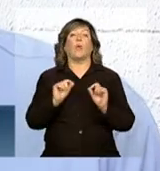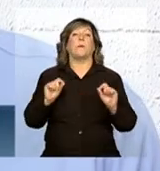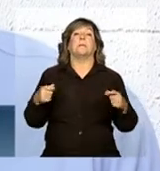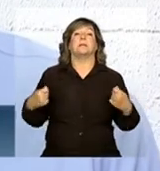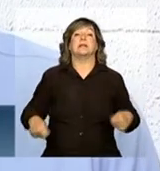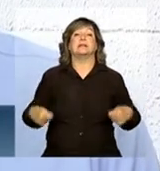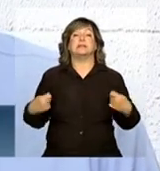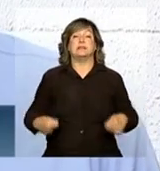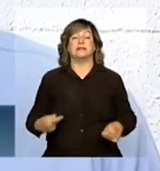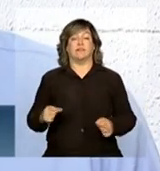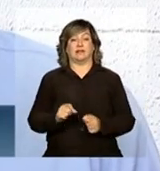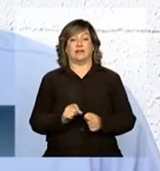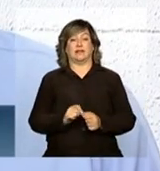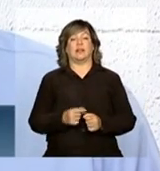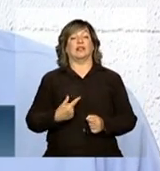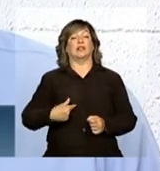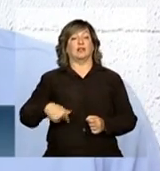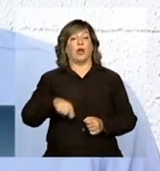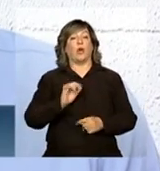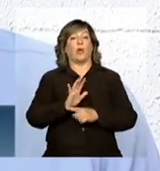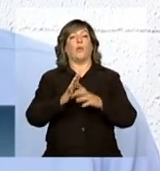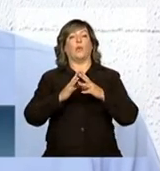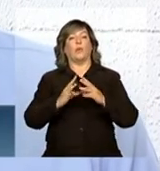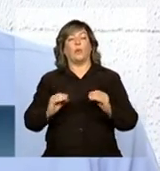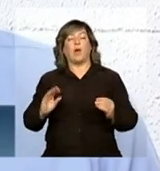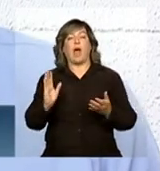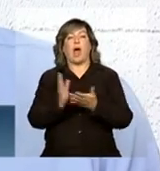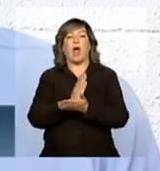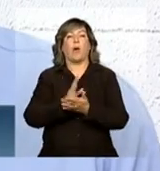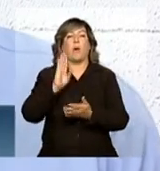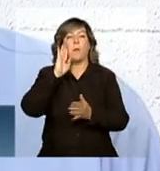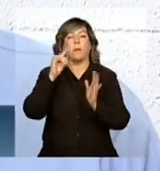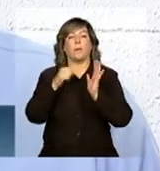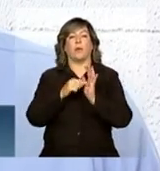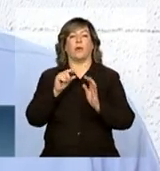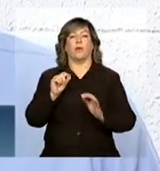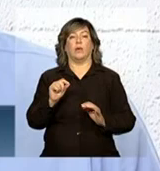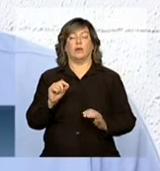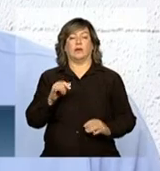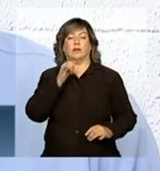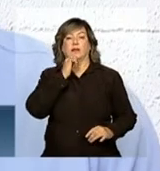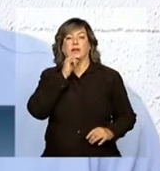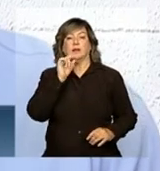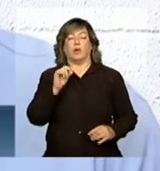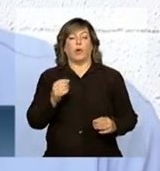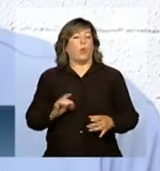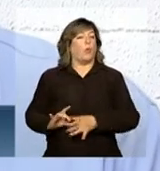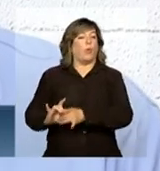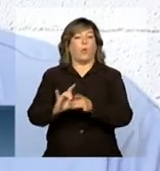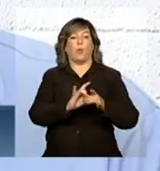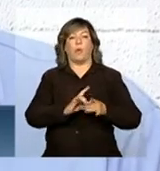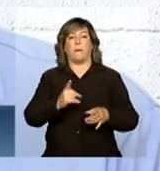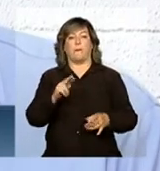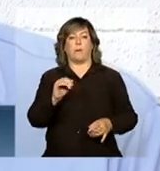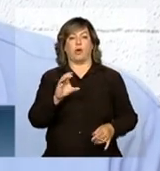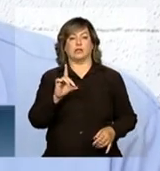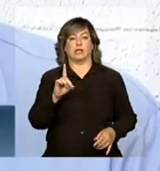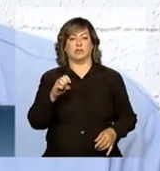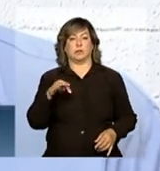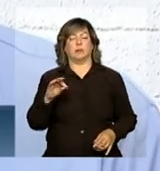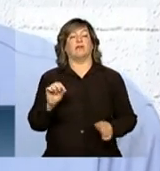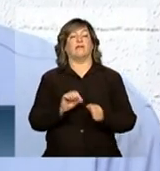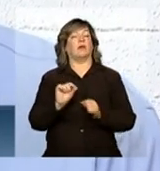Nós resolvemos algumas questões pontuais, por exemplo, unificação de procedimento, fazer com que